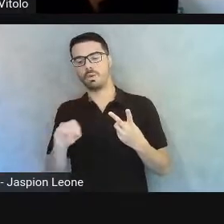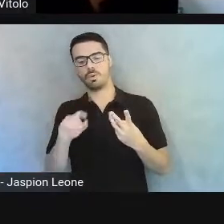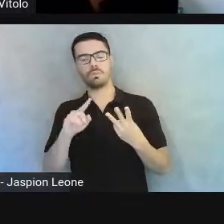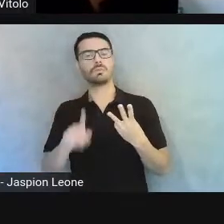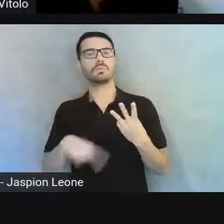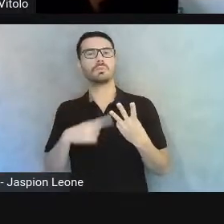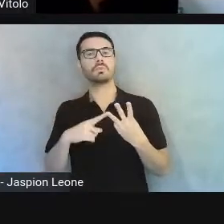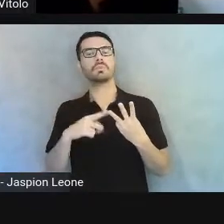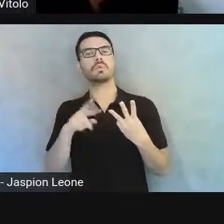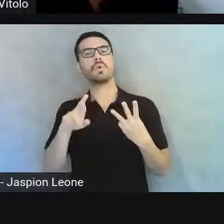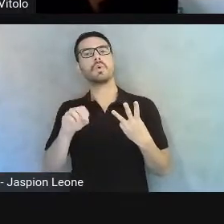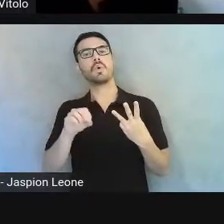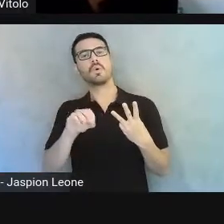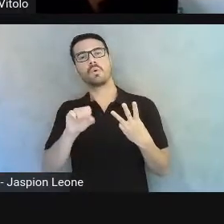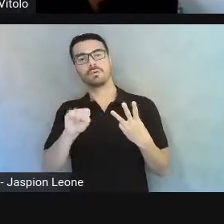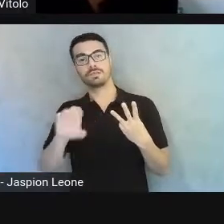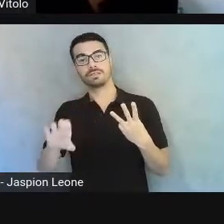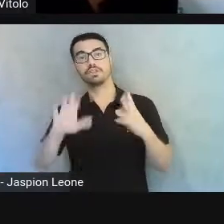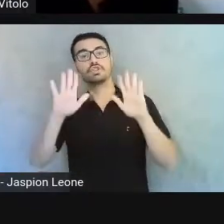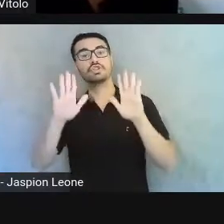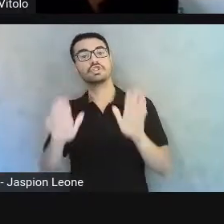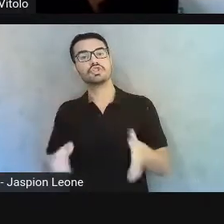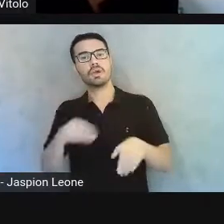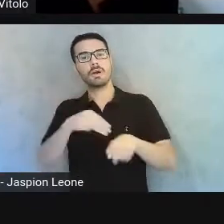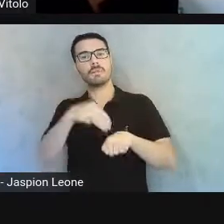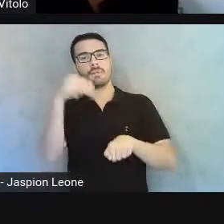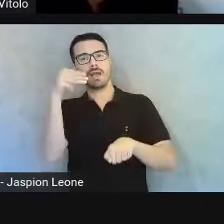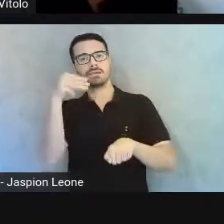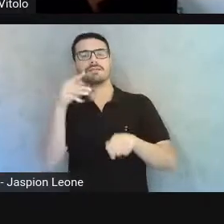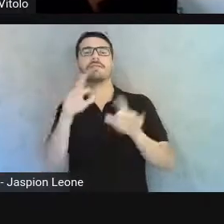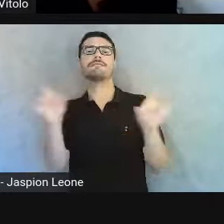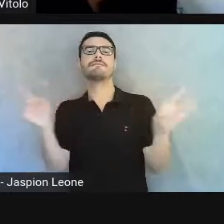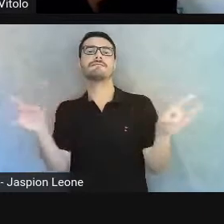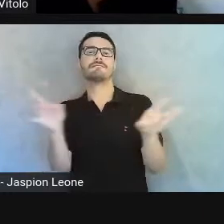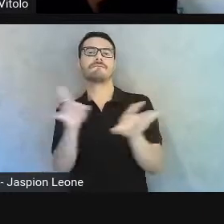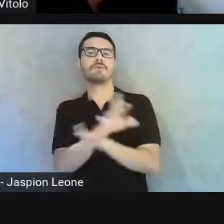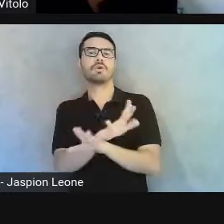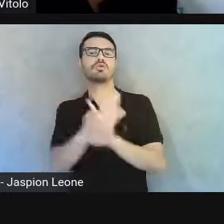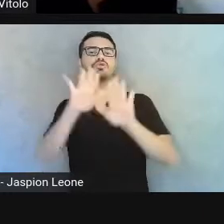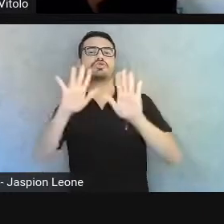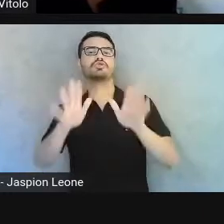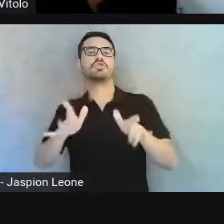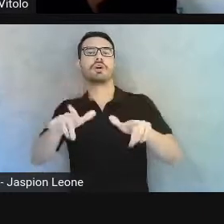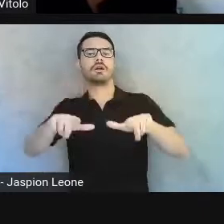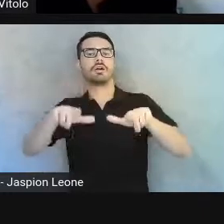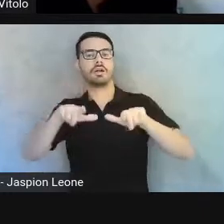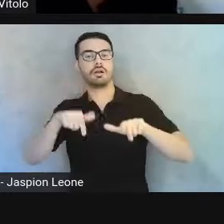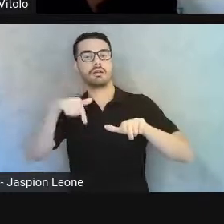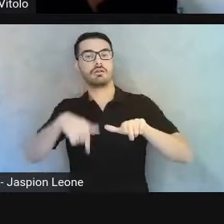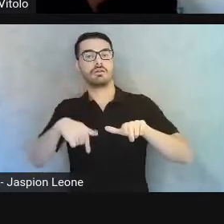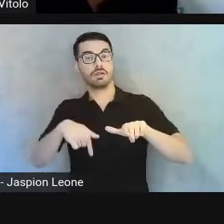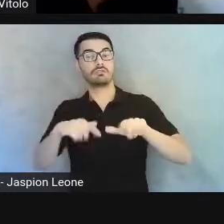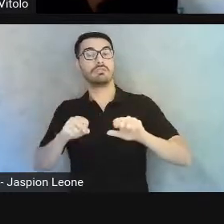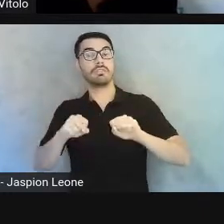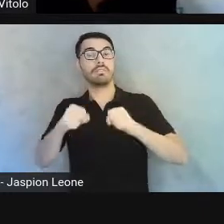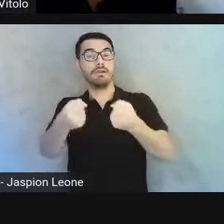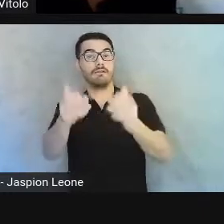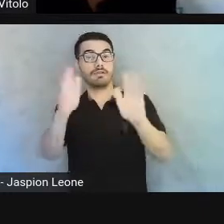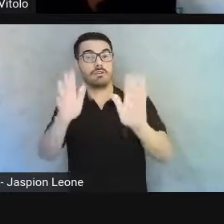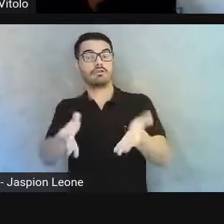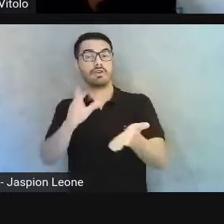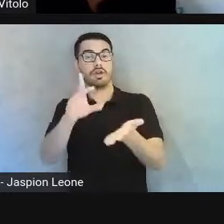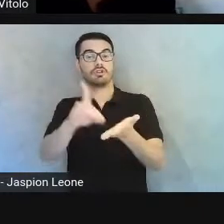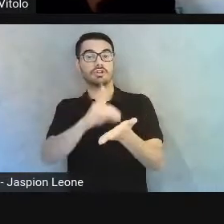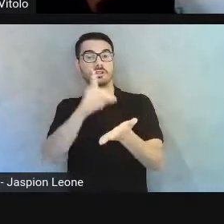Poder Legislativo, que concluíram, que se titularam neste ano de 2020, e que